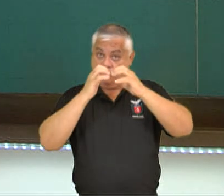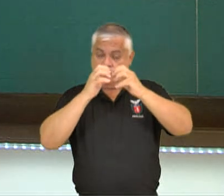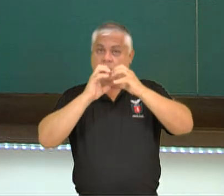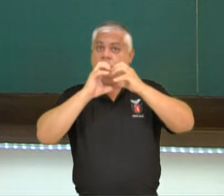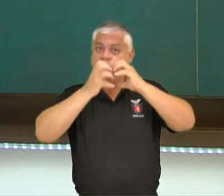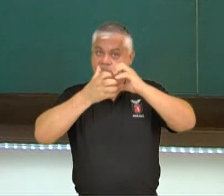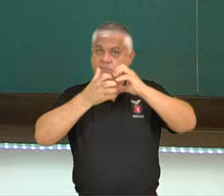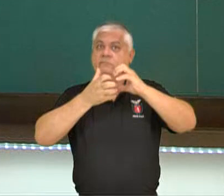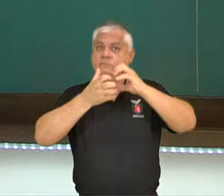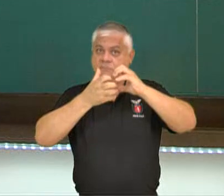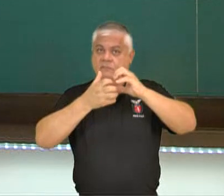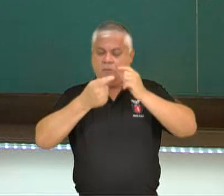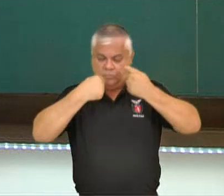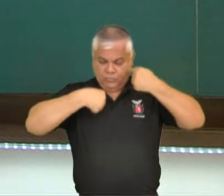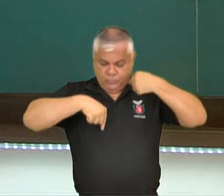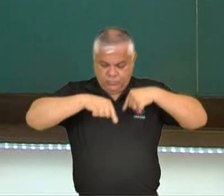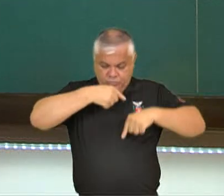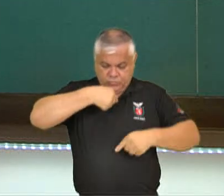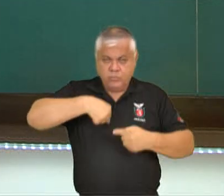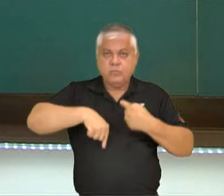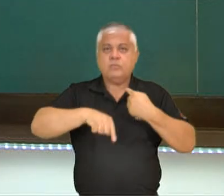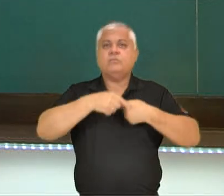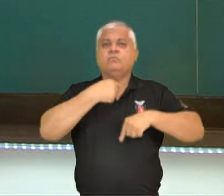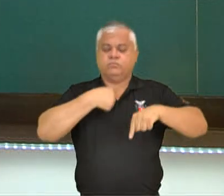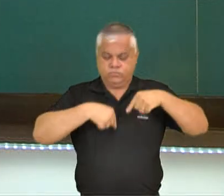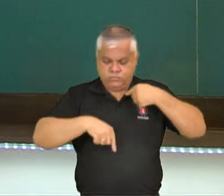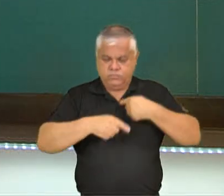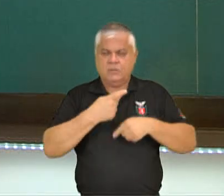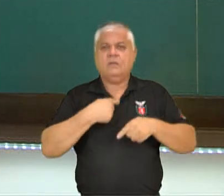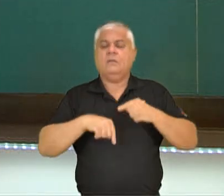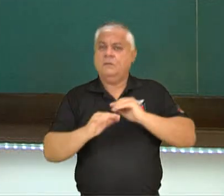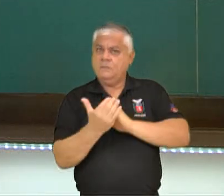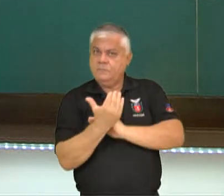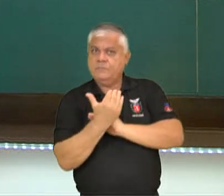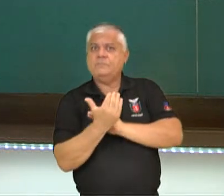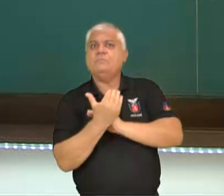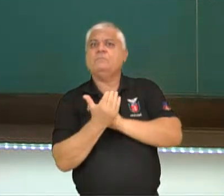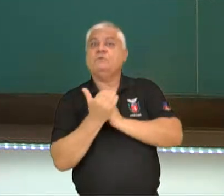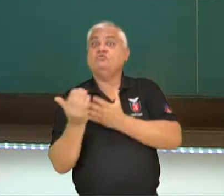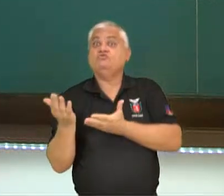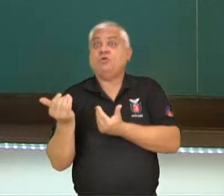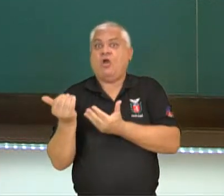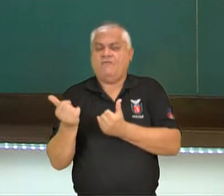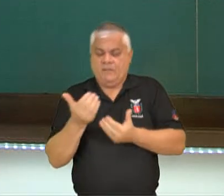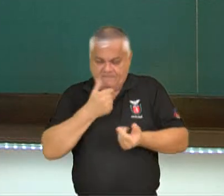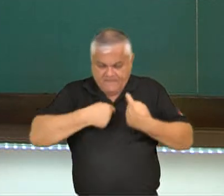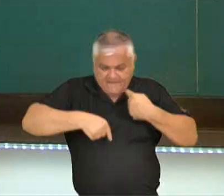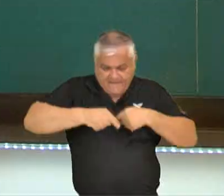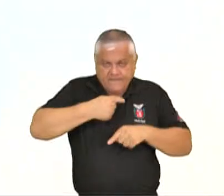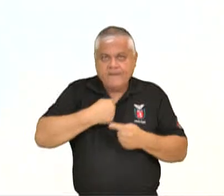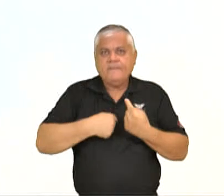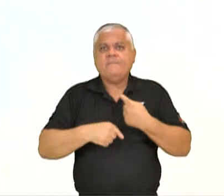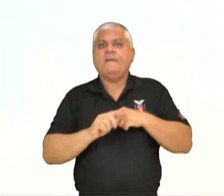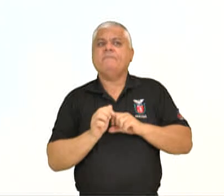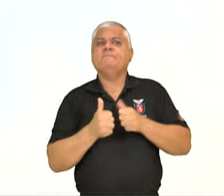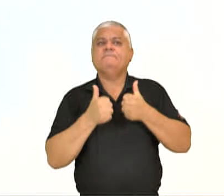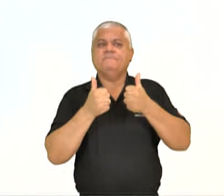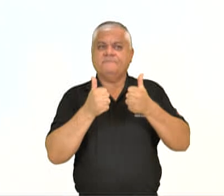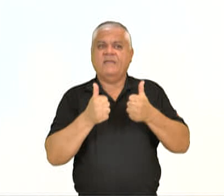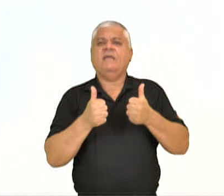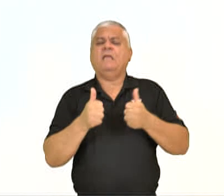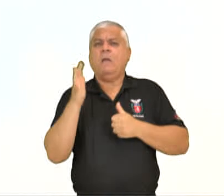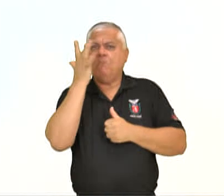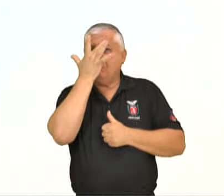neurodegenerativa. Então, os organismos heterozigotos, eles acabam tendo algum benefício quando eles são mais jovens. Por exemplo, torna aqui